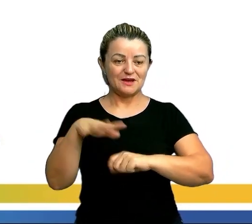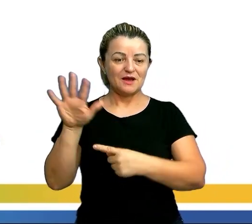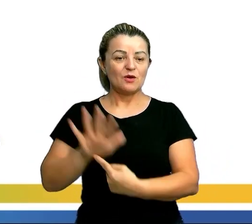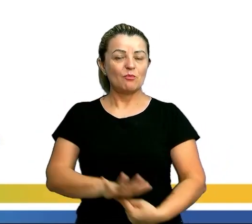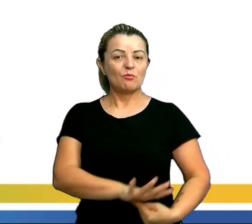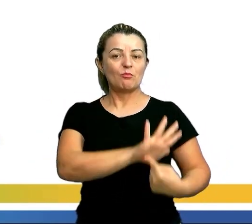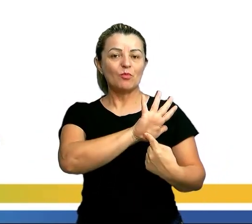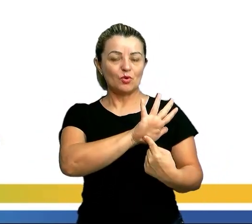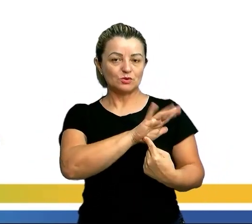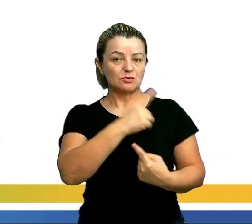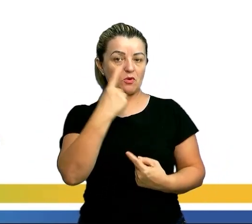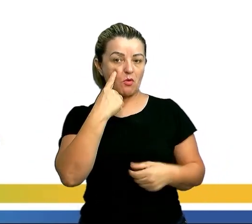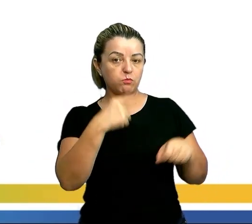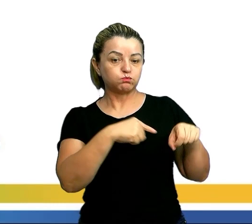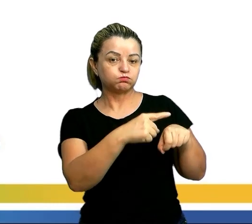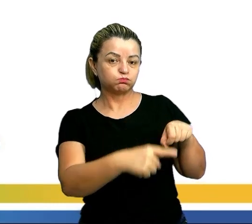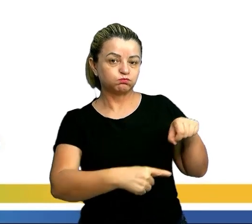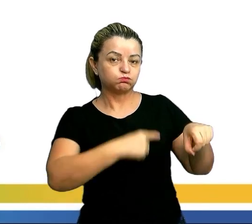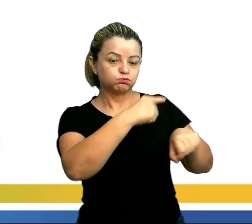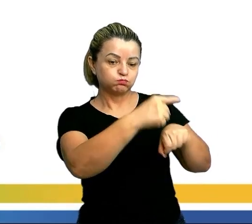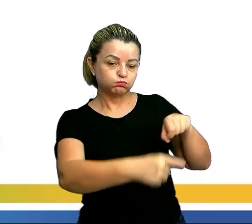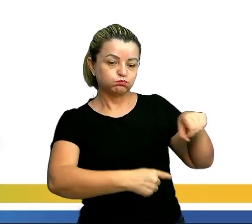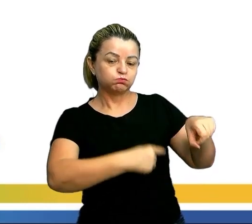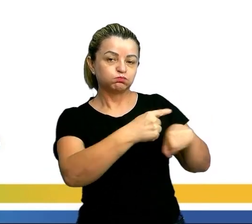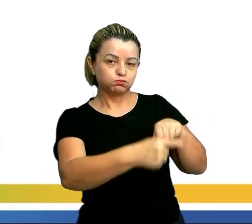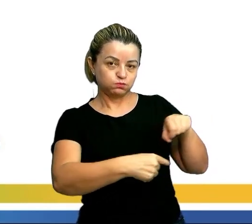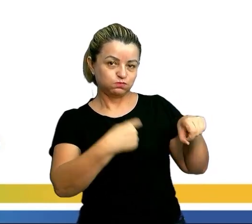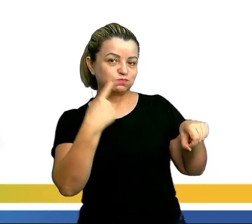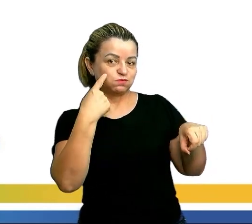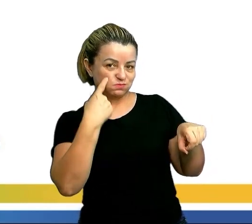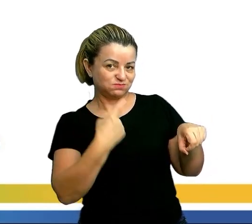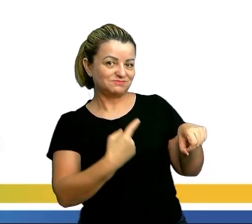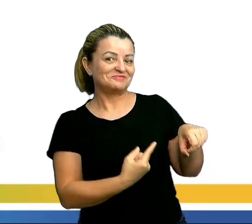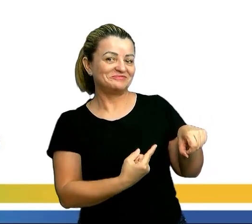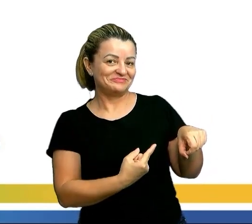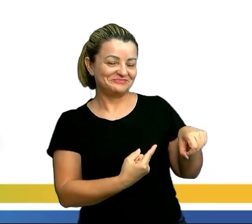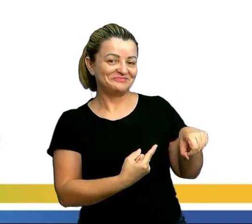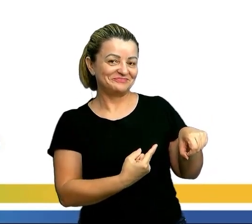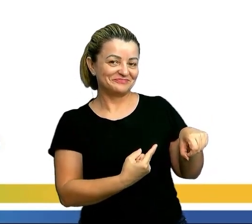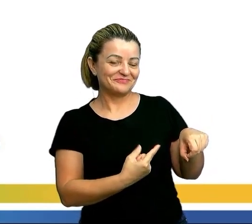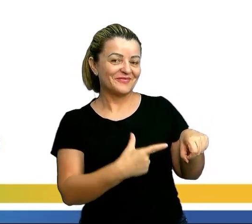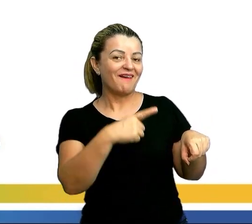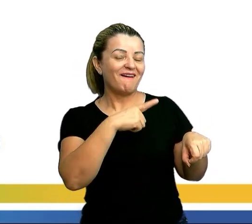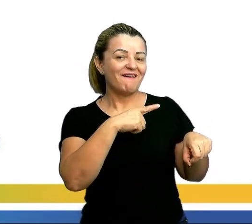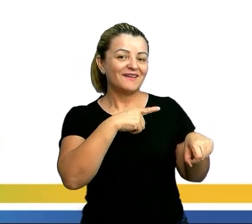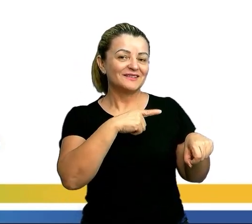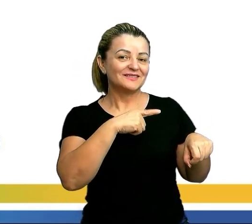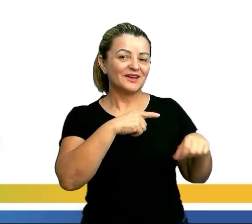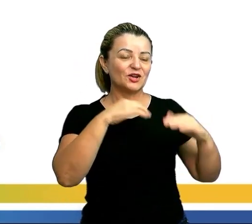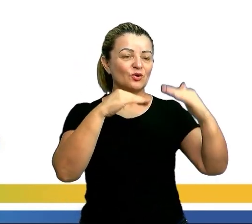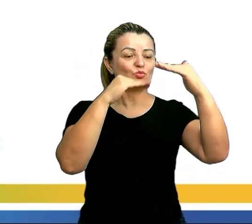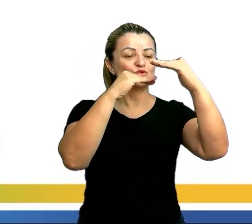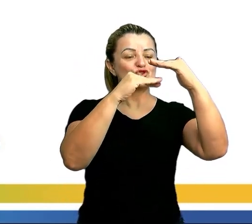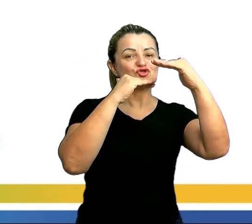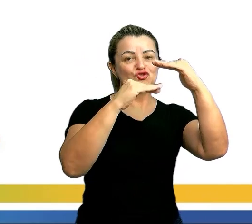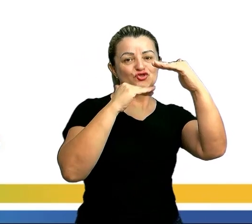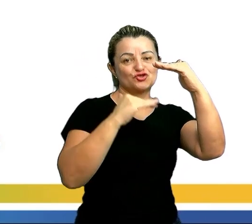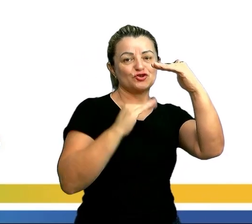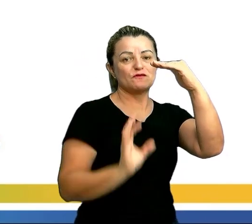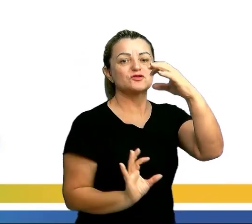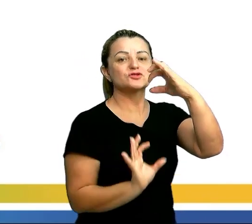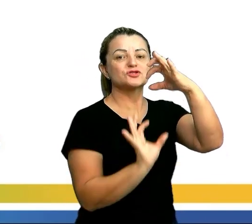mostra o nosso o nosso esqueminha na próxima figura, né? Existem os níveis de integração entre